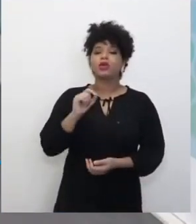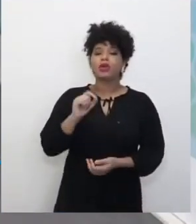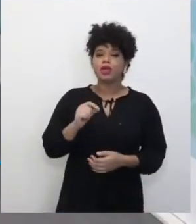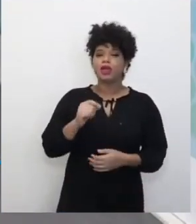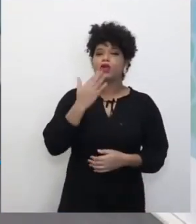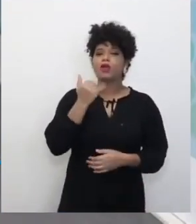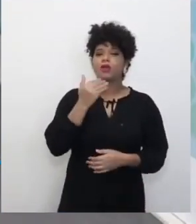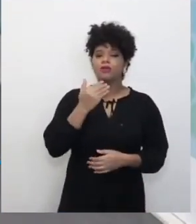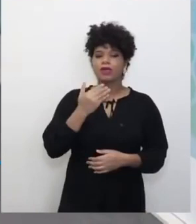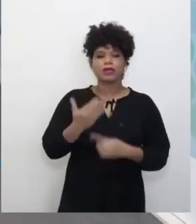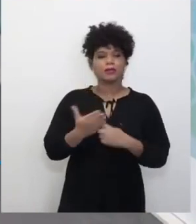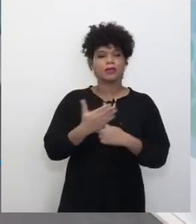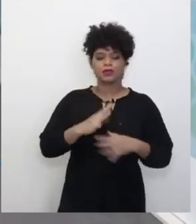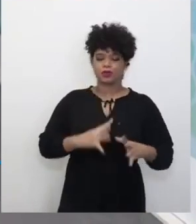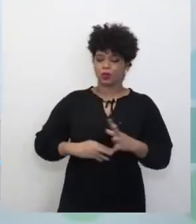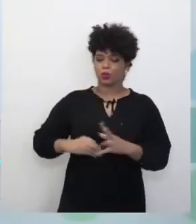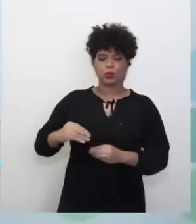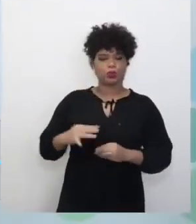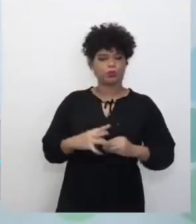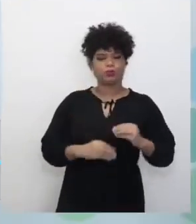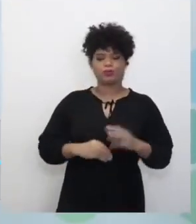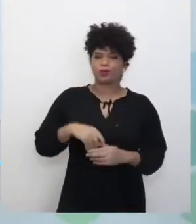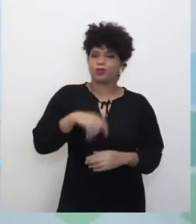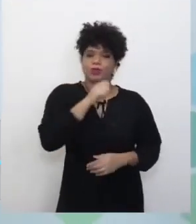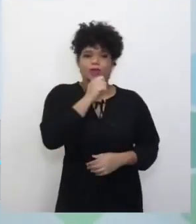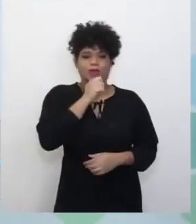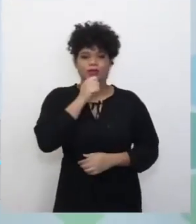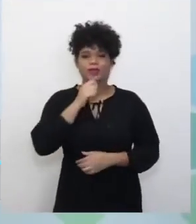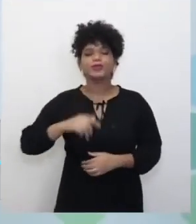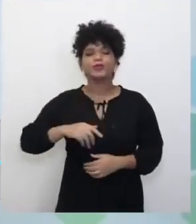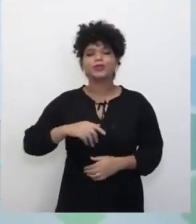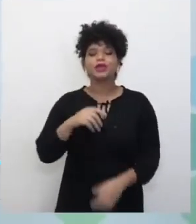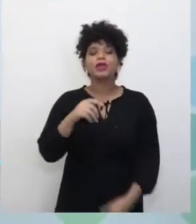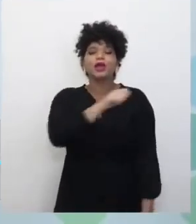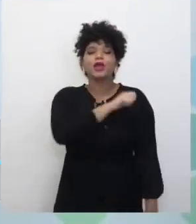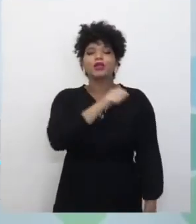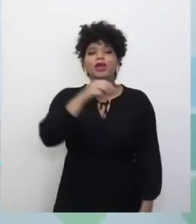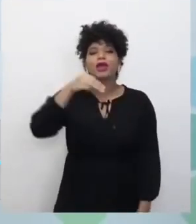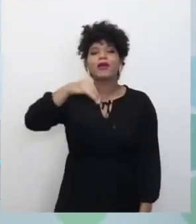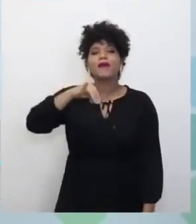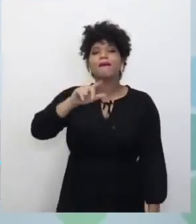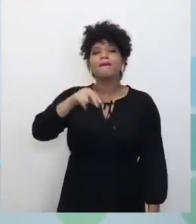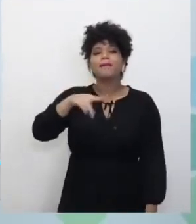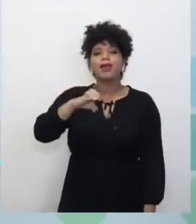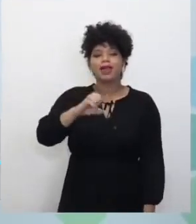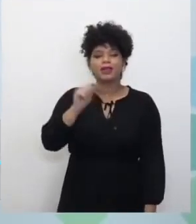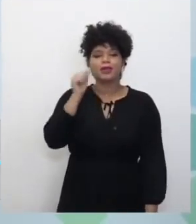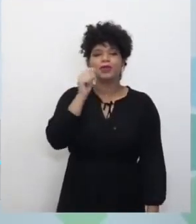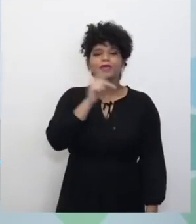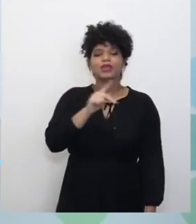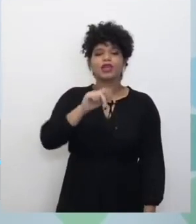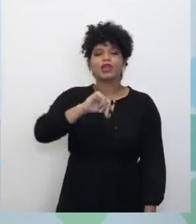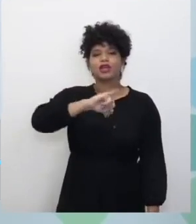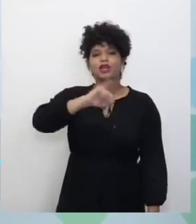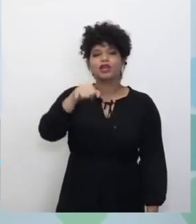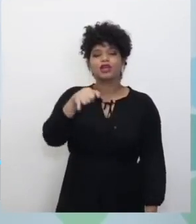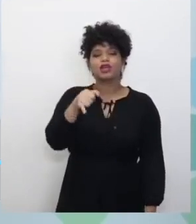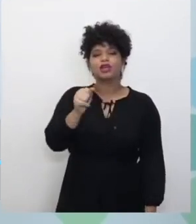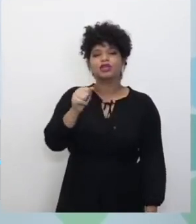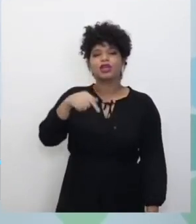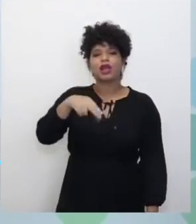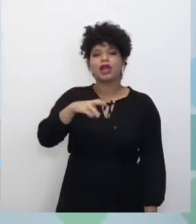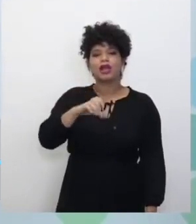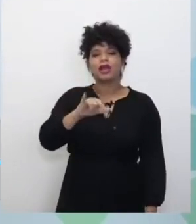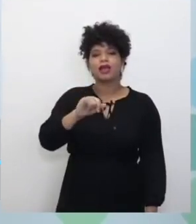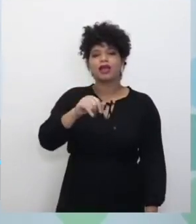fazem digestão, atrapalha a digestão. Aí a aluna Milene, da professora Jaqueline, coloca assim: acontece como